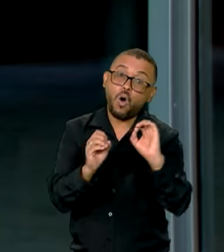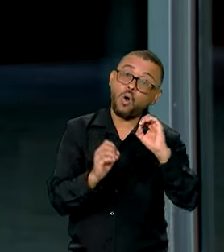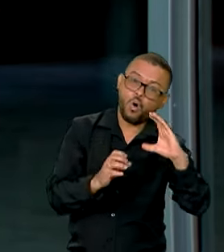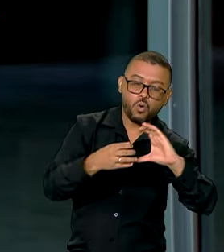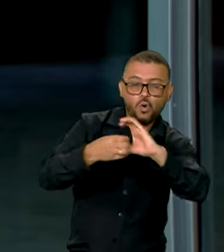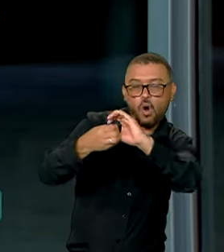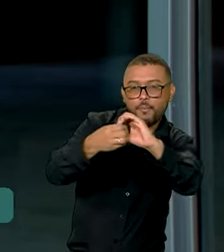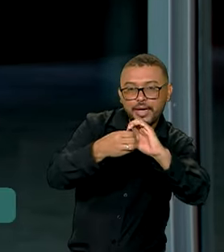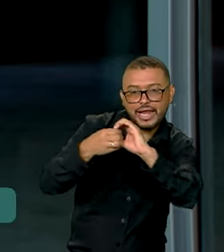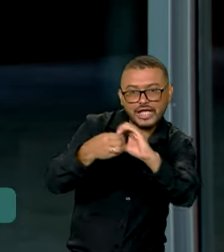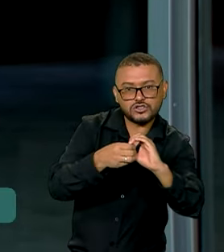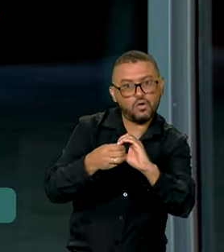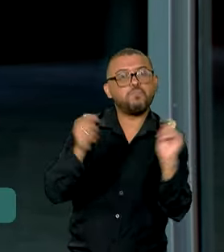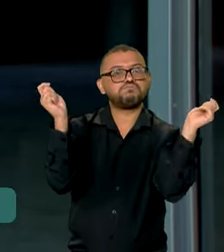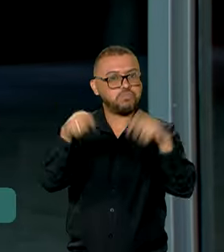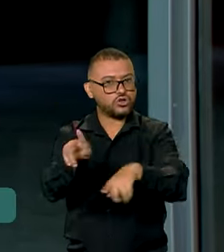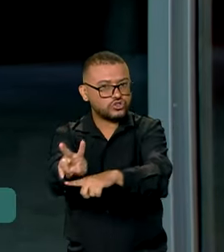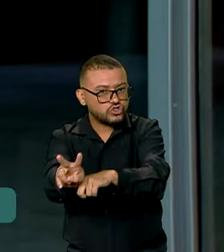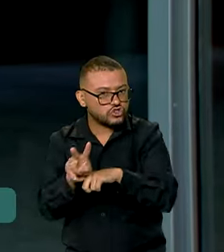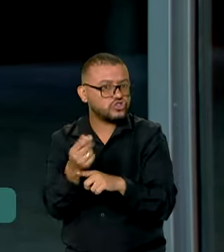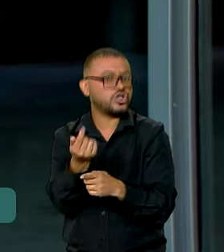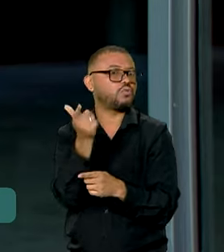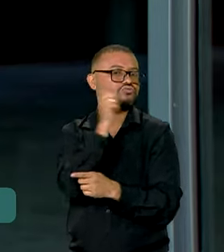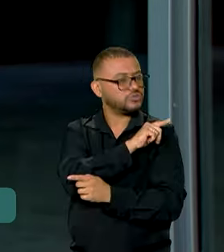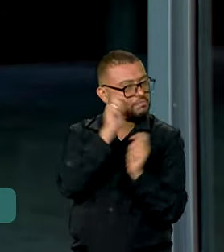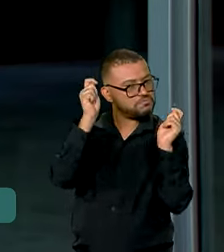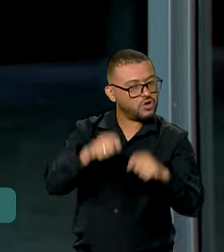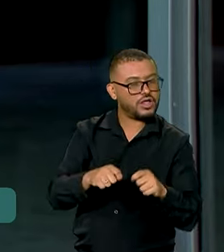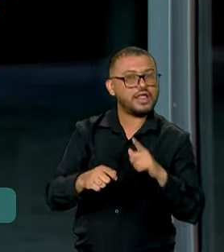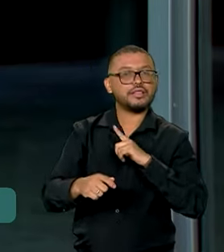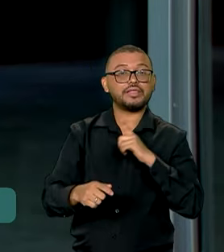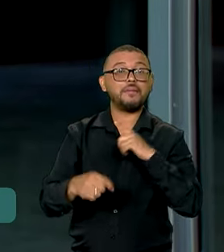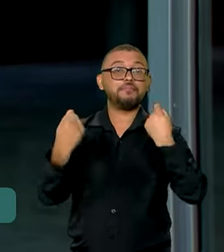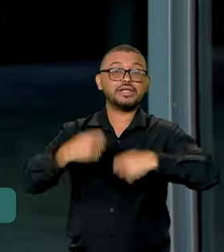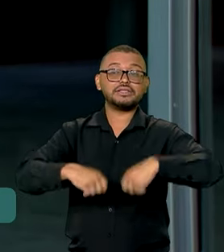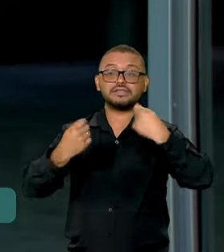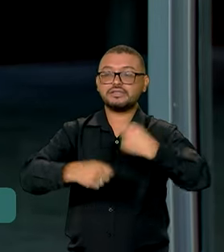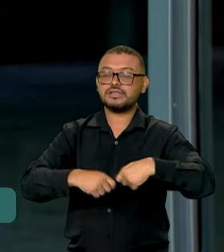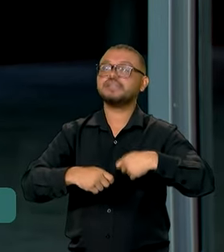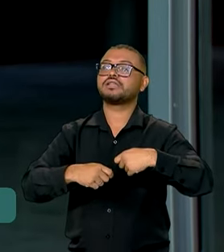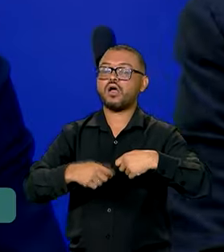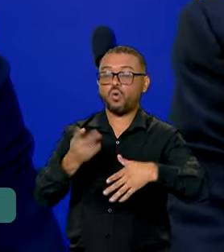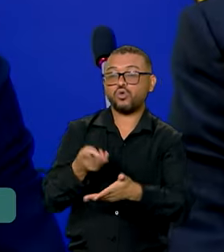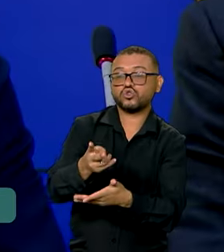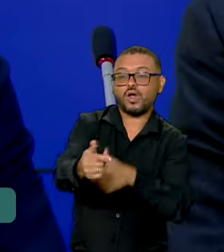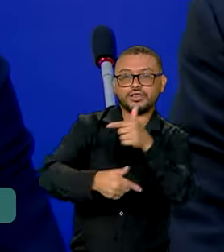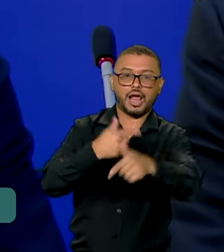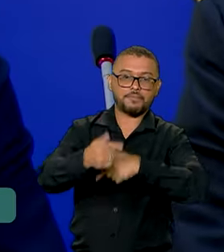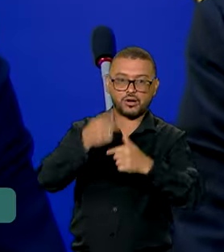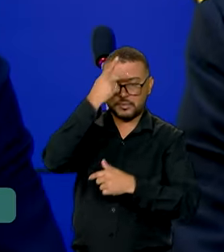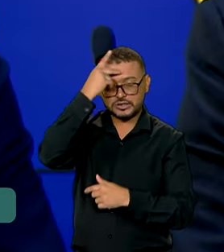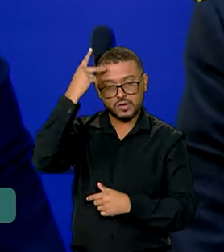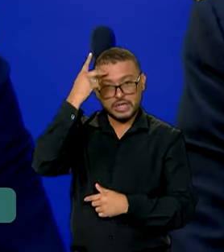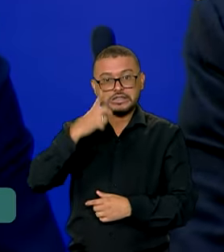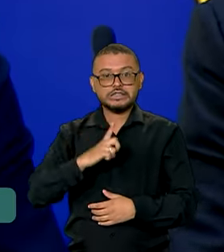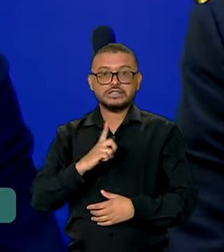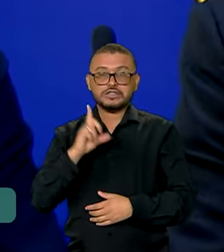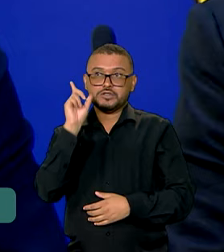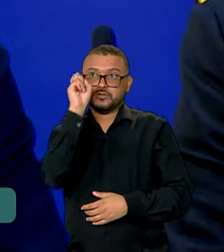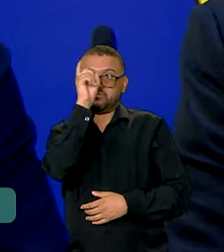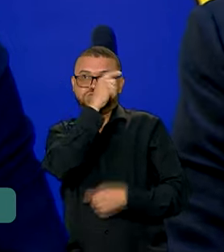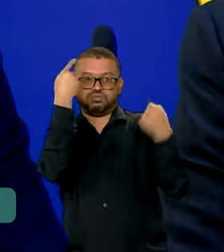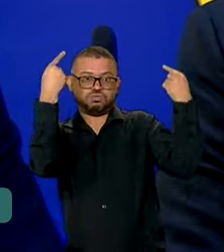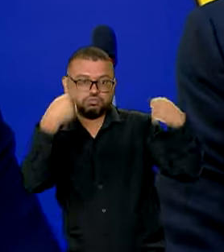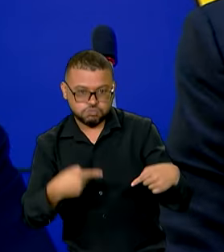cooperativas também têm direito ao recurso. E a contrapartida é a manutenção dos empregos. É um desafio